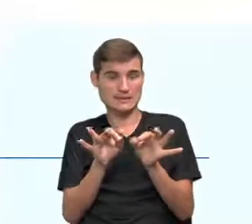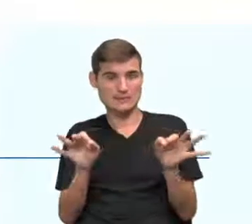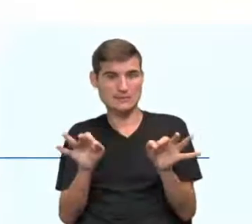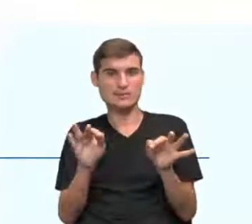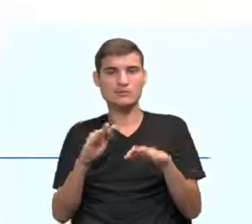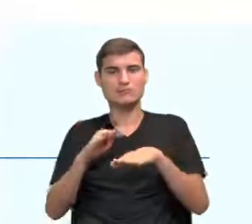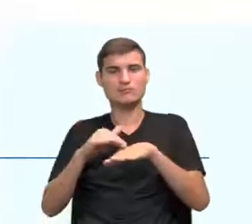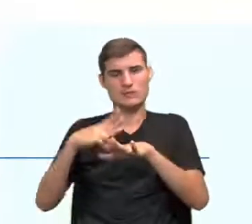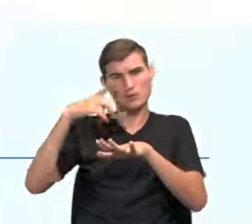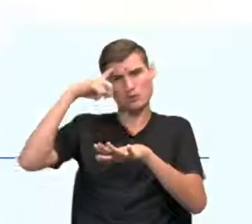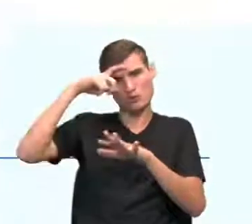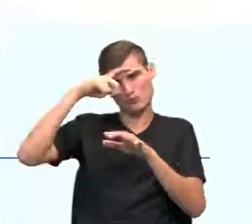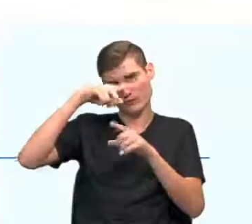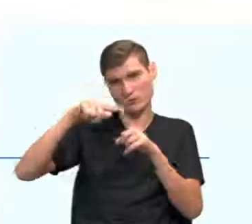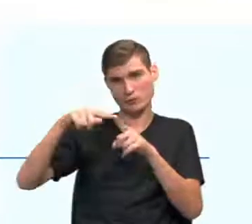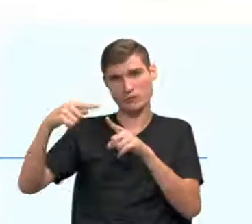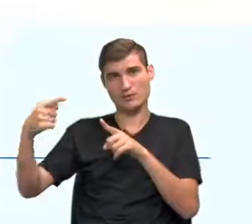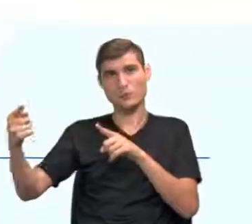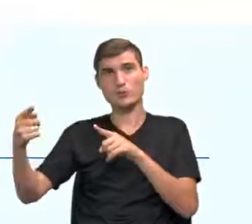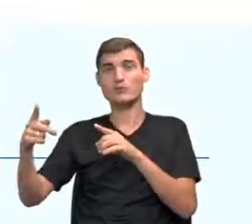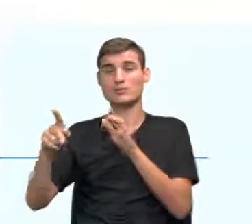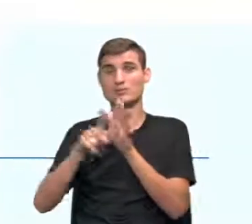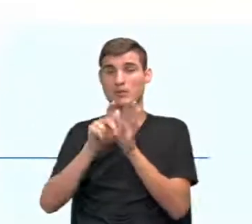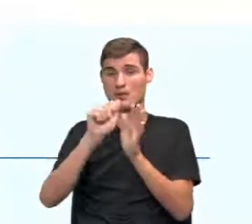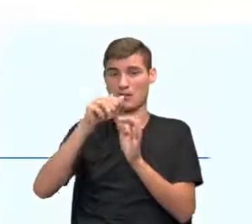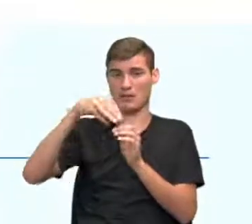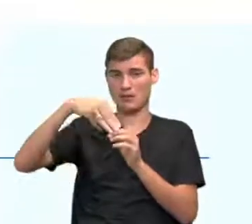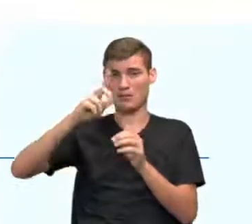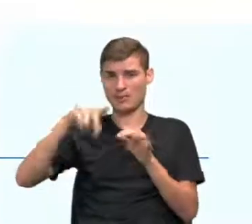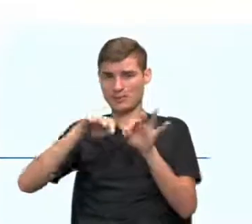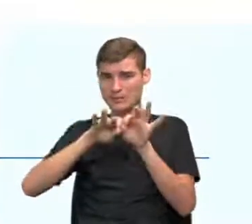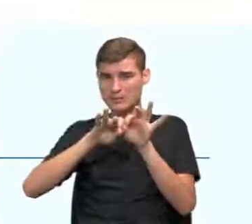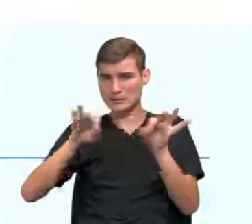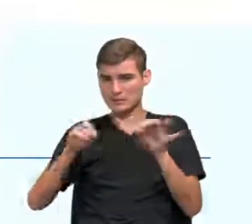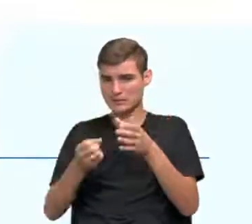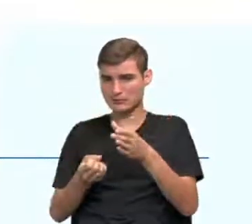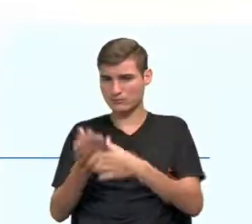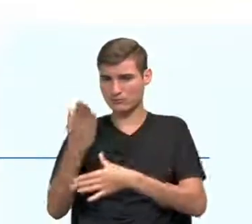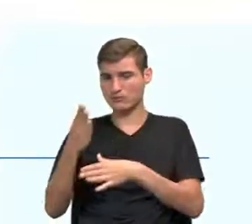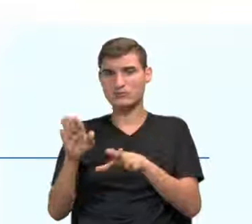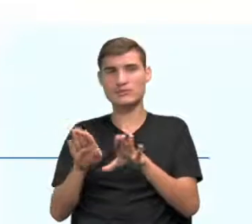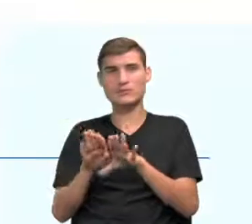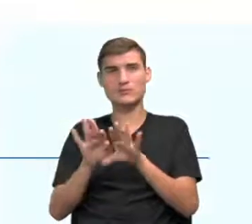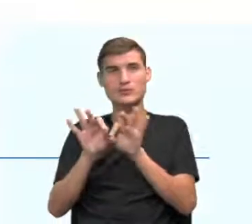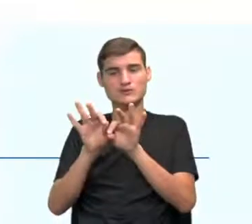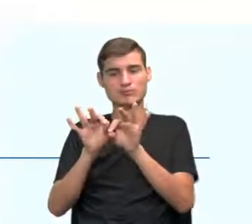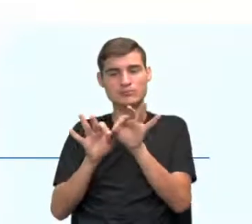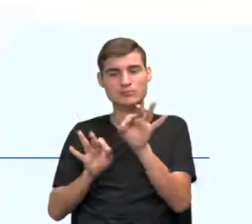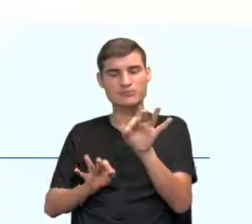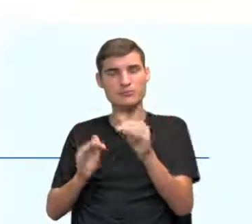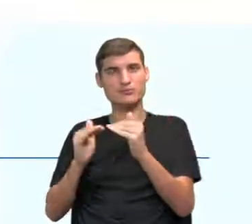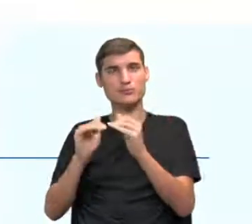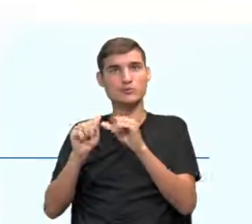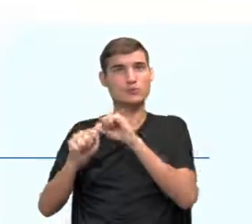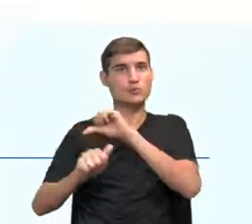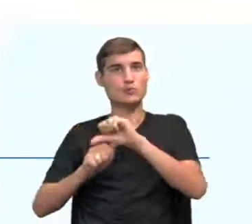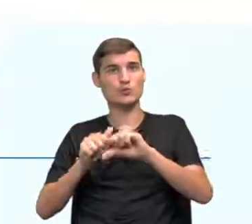mais complexo. Modulação AM é mais simples de gerar, mais simples de decodificar também, de